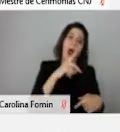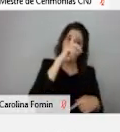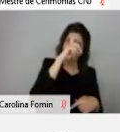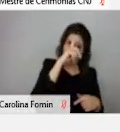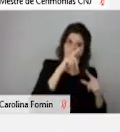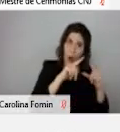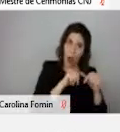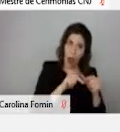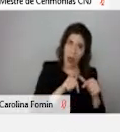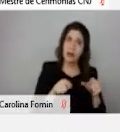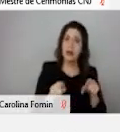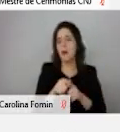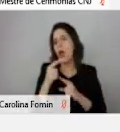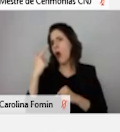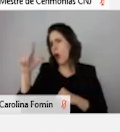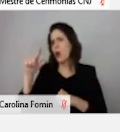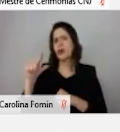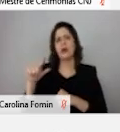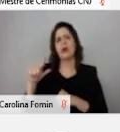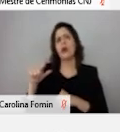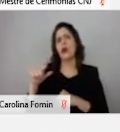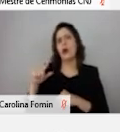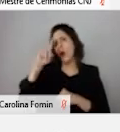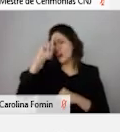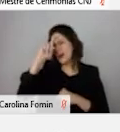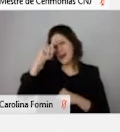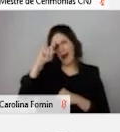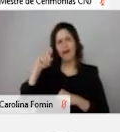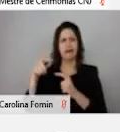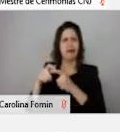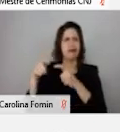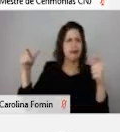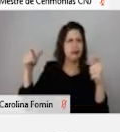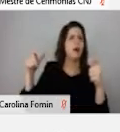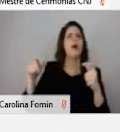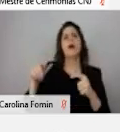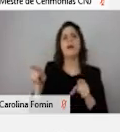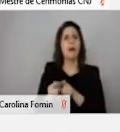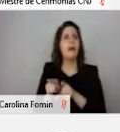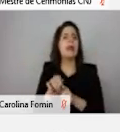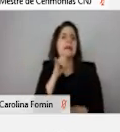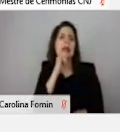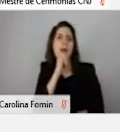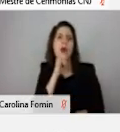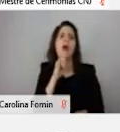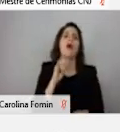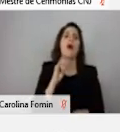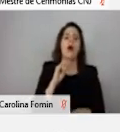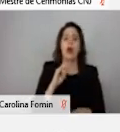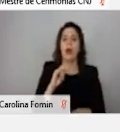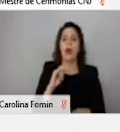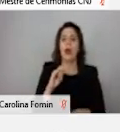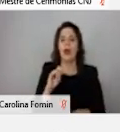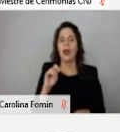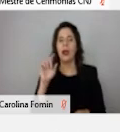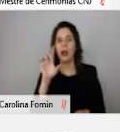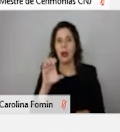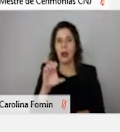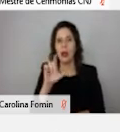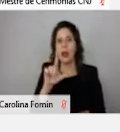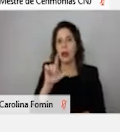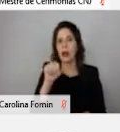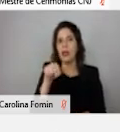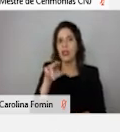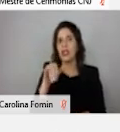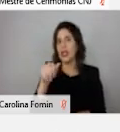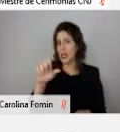também na rede pública, no Hospital das Clínicas, você tem acesso a novas formas de terapêutica que não envolvem, de